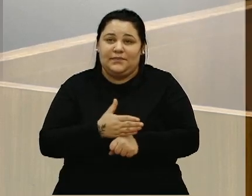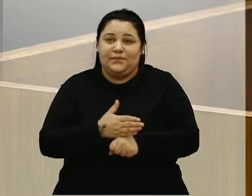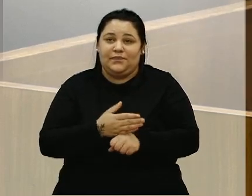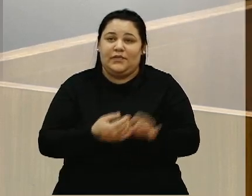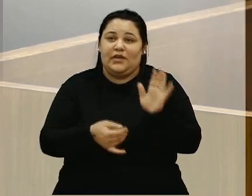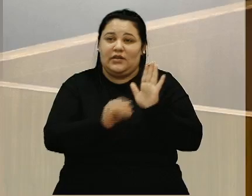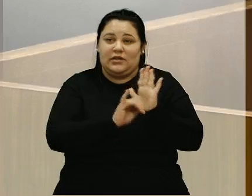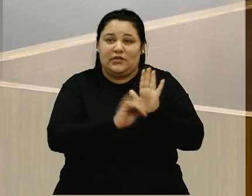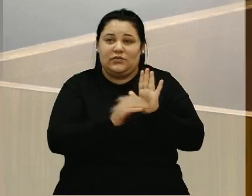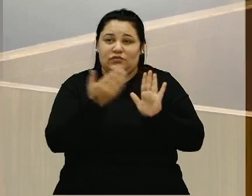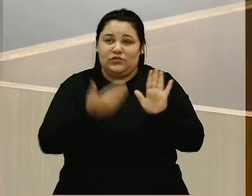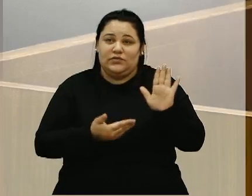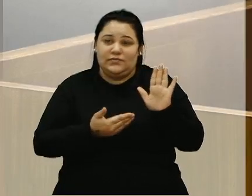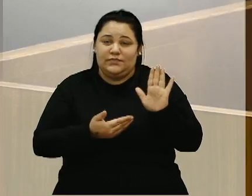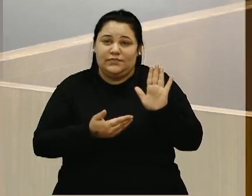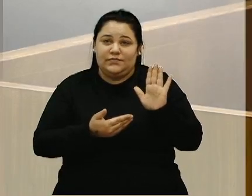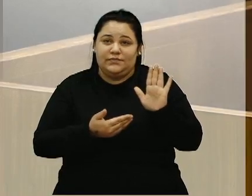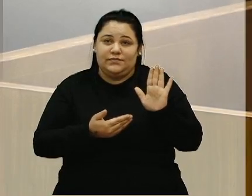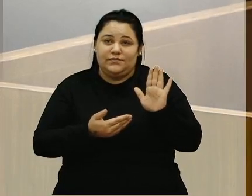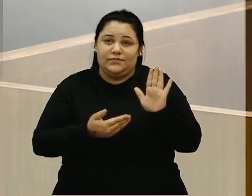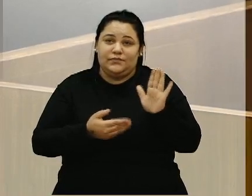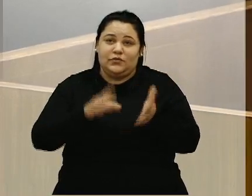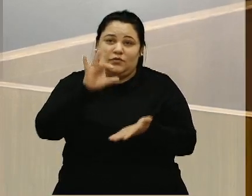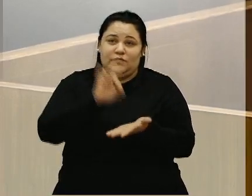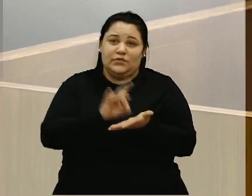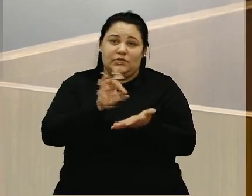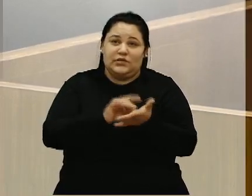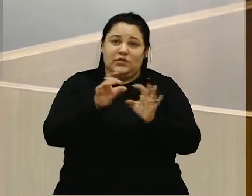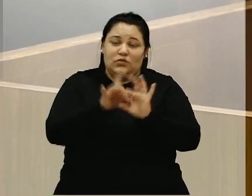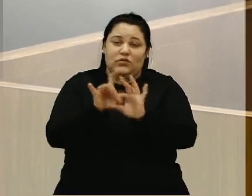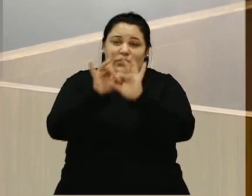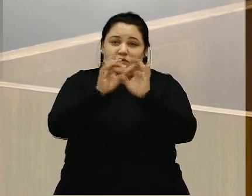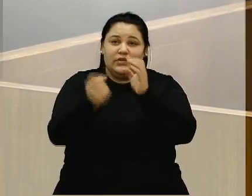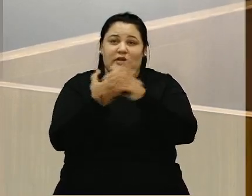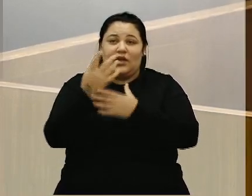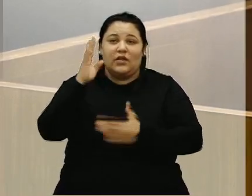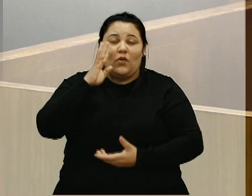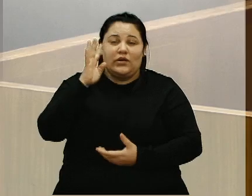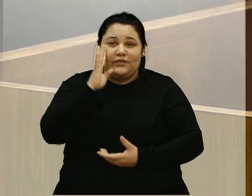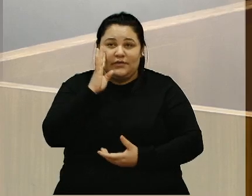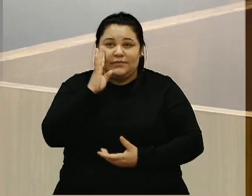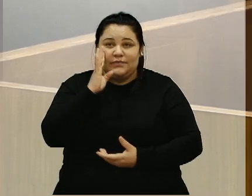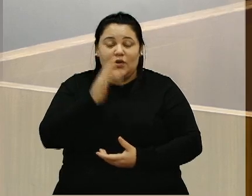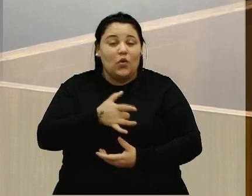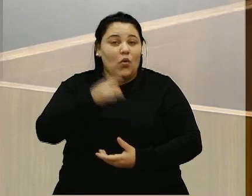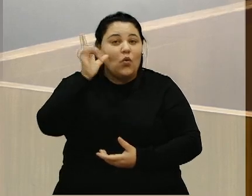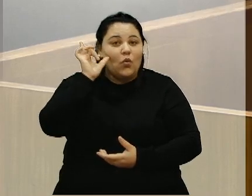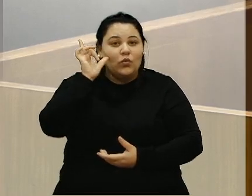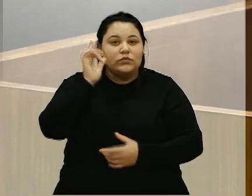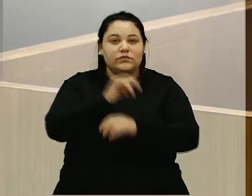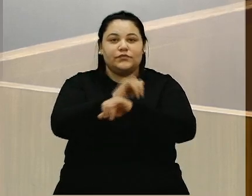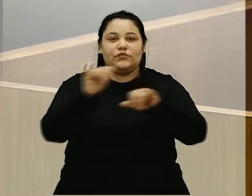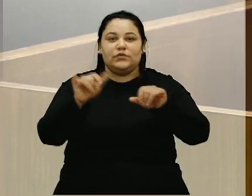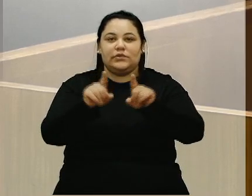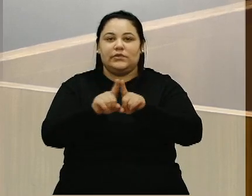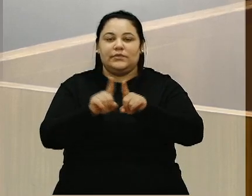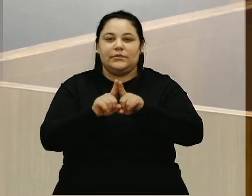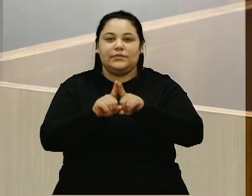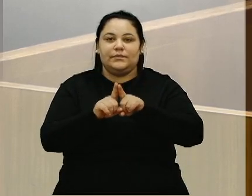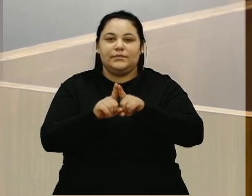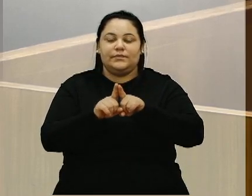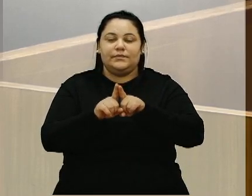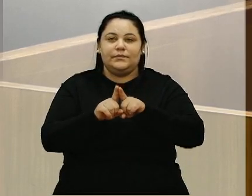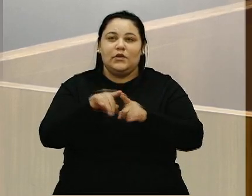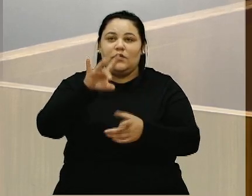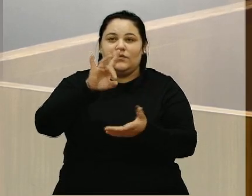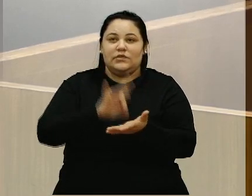edital... Diário Oficial da União, lançado na quarta-feira, ou seja, ontem foi publicado esse Diário